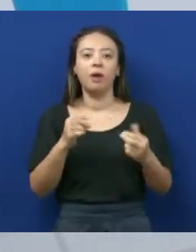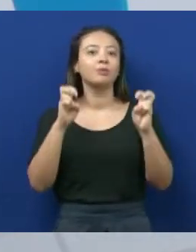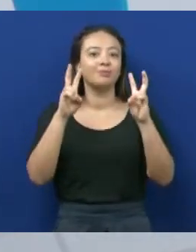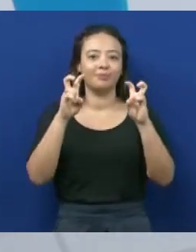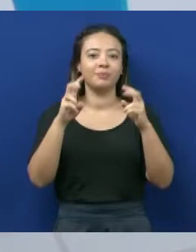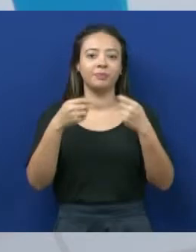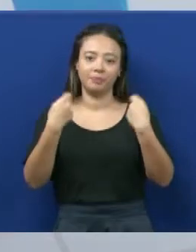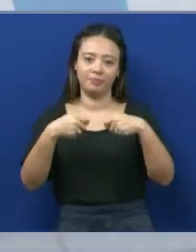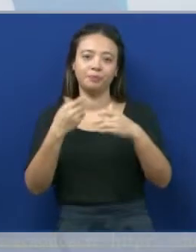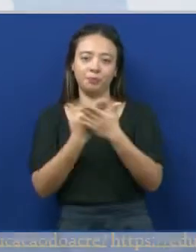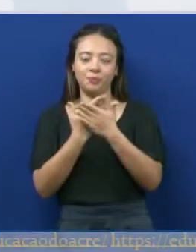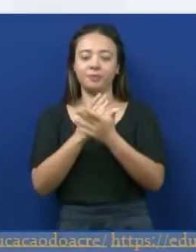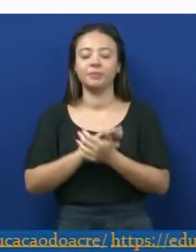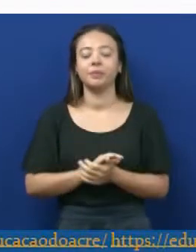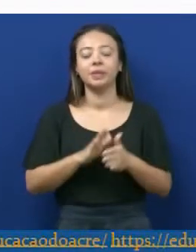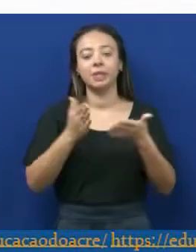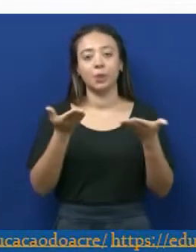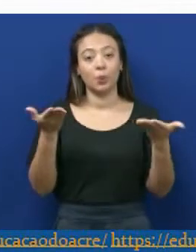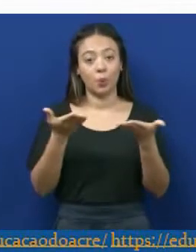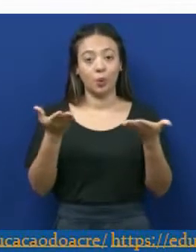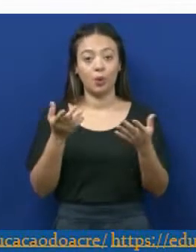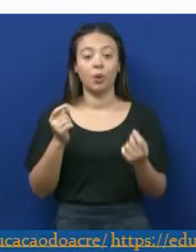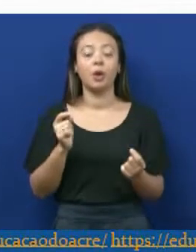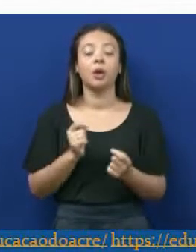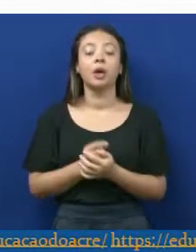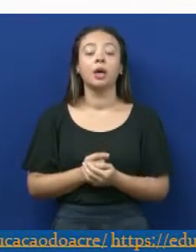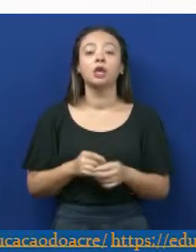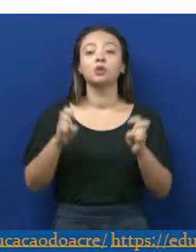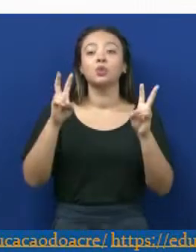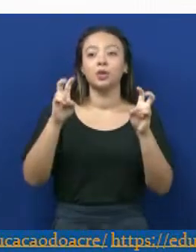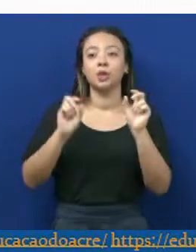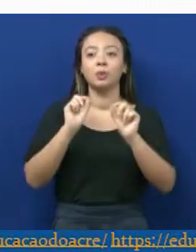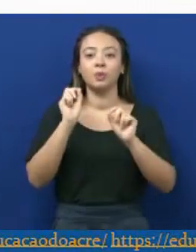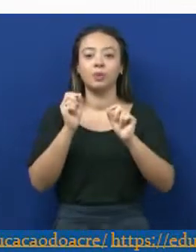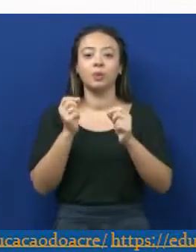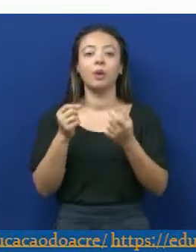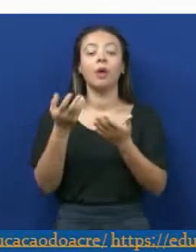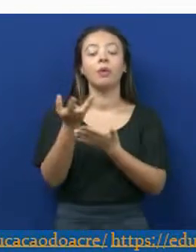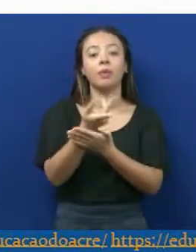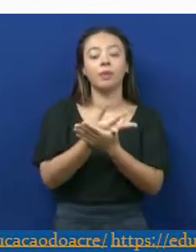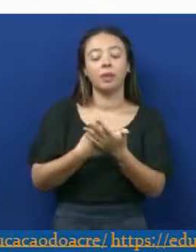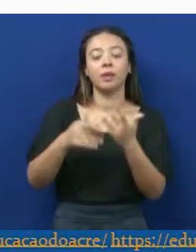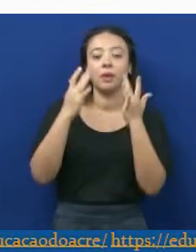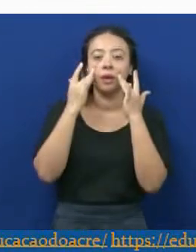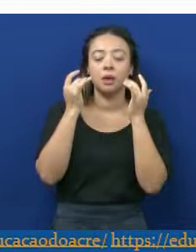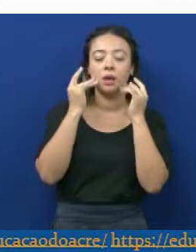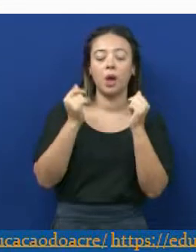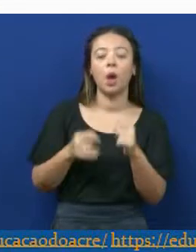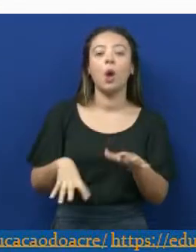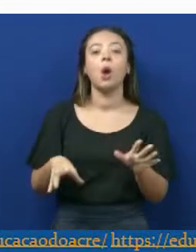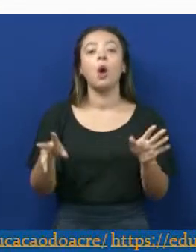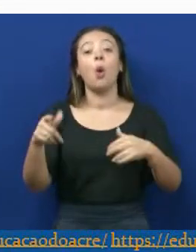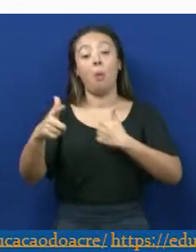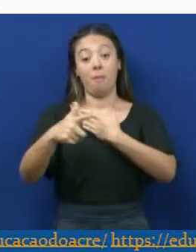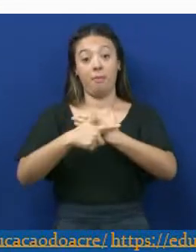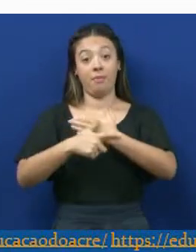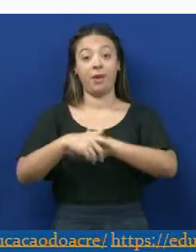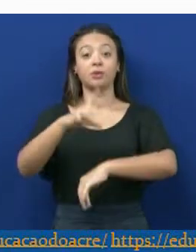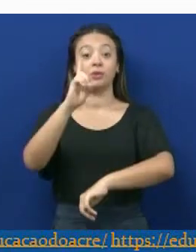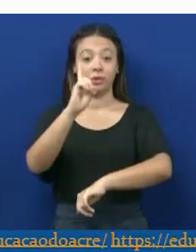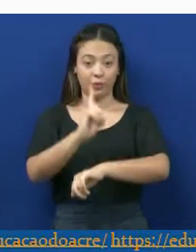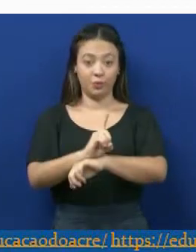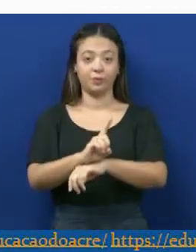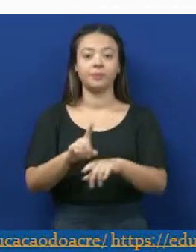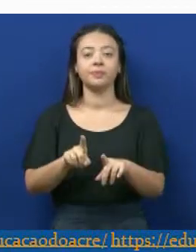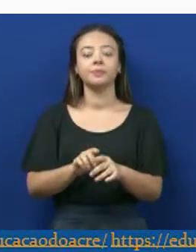ser trabalhado? Vai ser trabalhado na arte cênica o papel do diretor e do dramaturgo, e na arte visual nós vamos